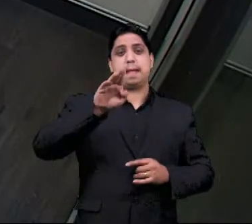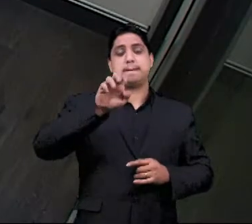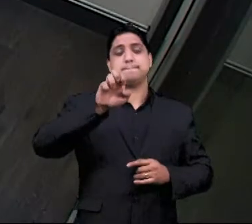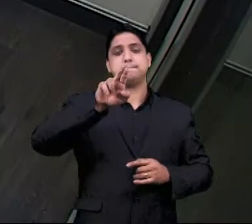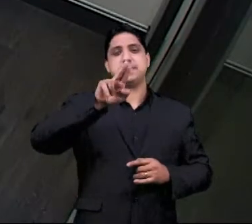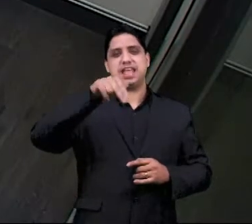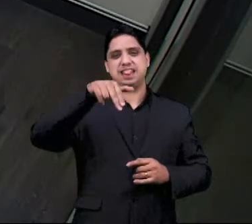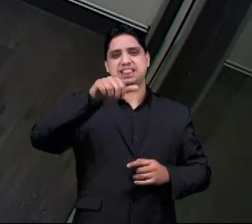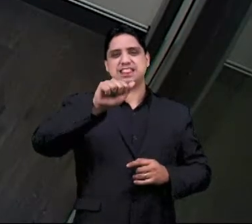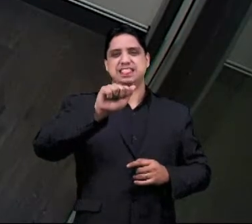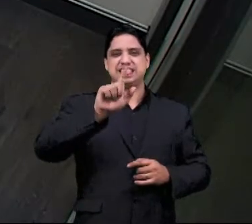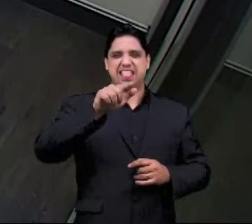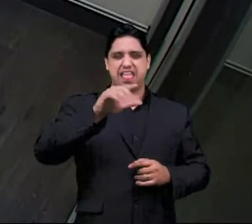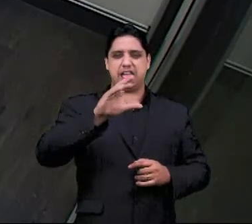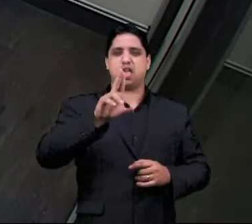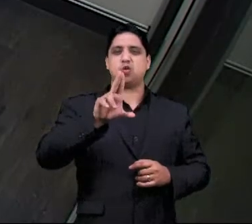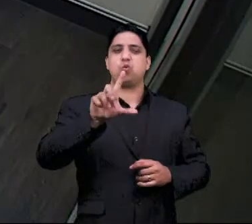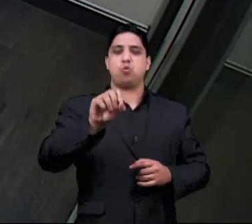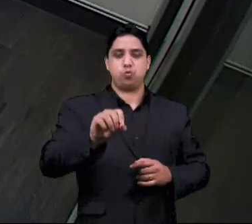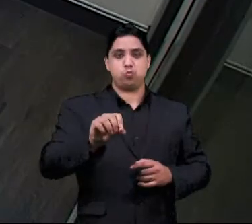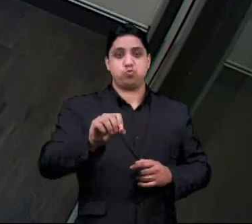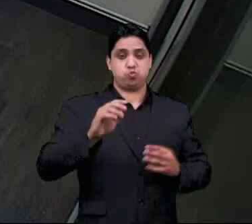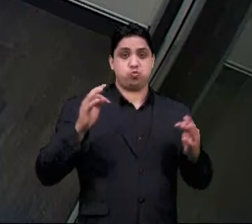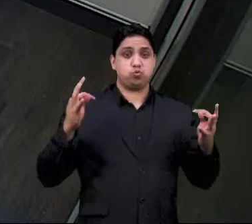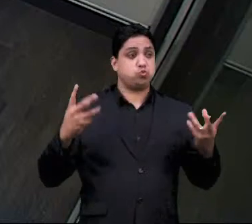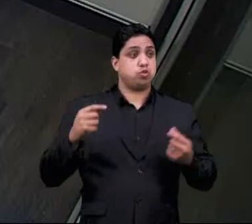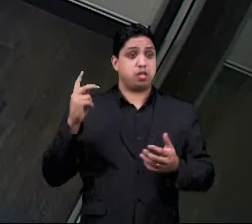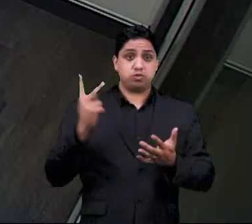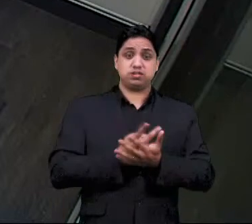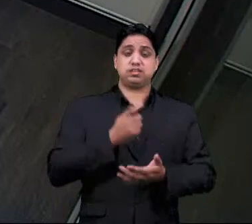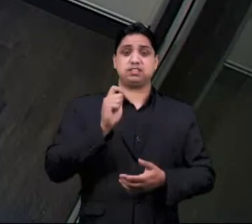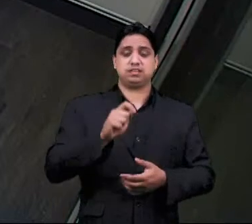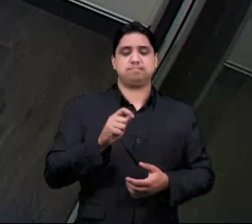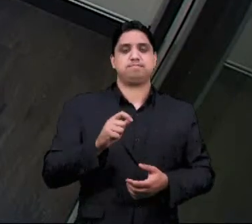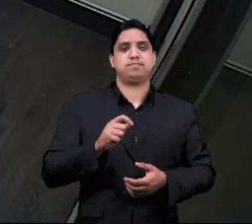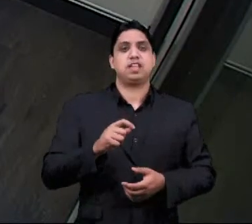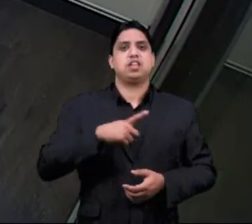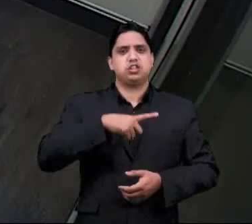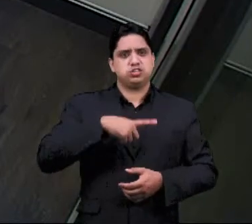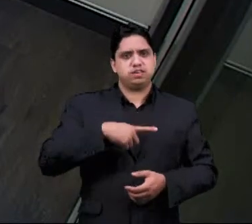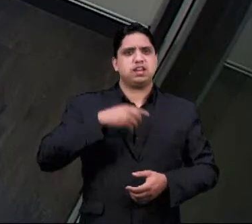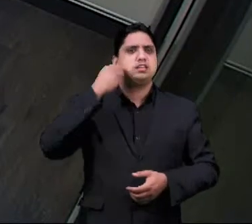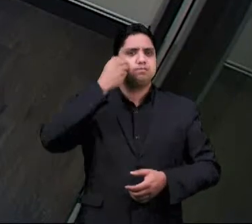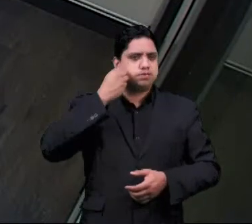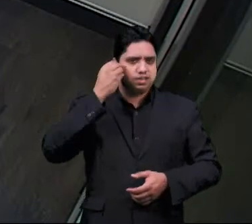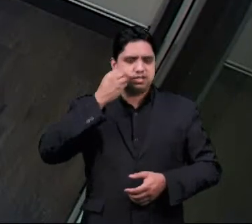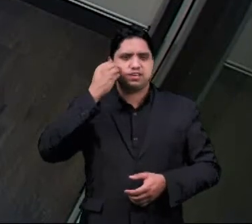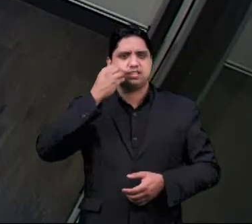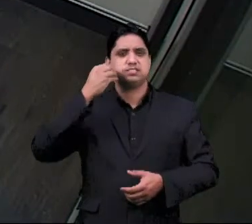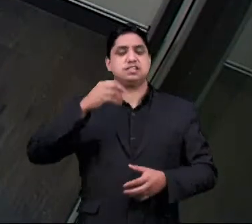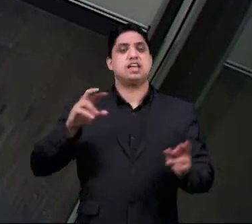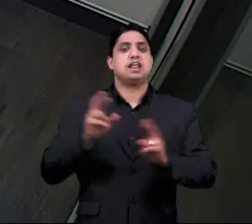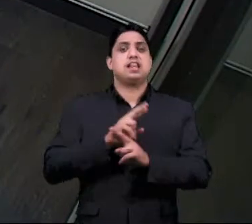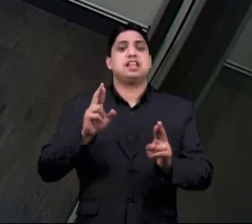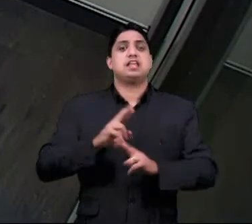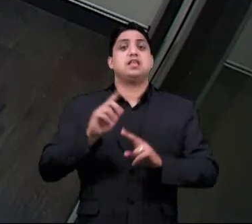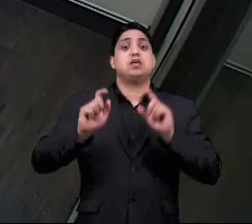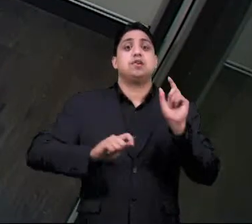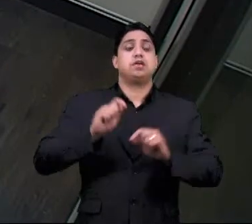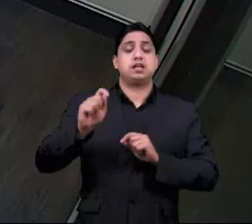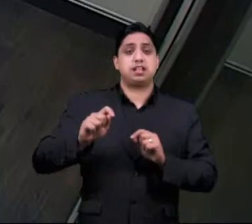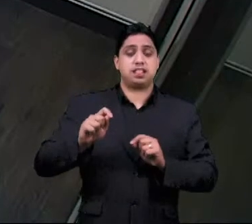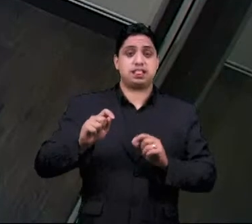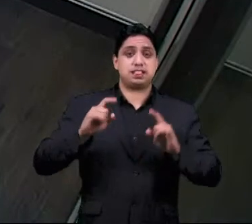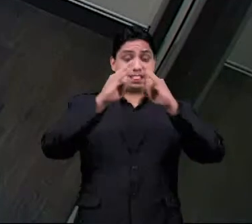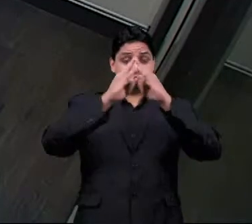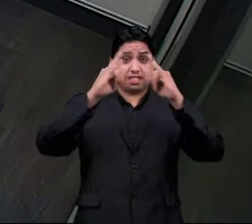todo aquele movimento profético do tabernáculo. Então eles tiveram uma grande experiência com relação a tabernáculo e o